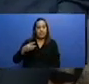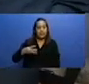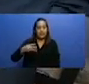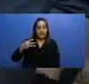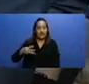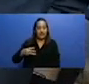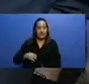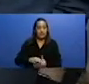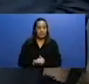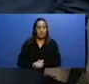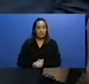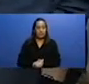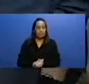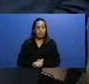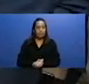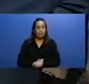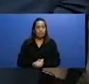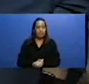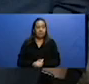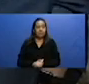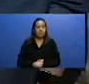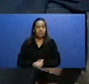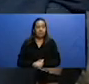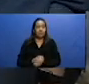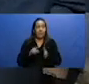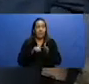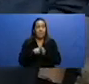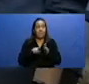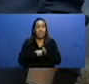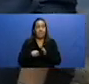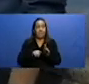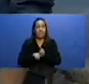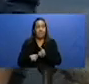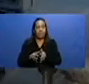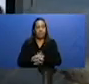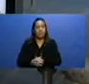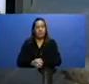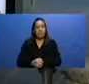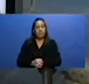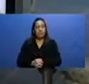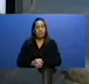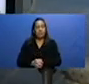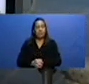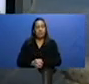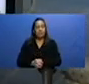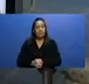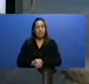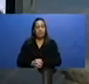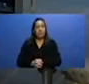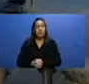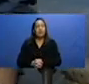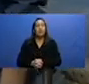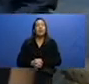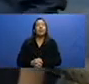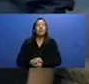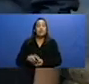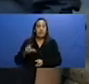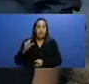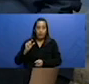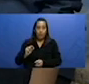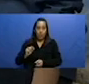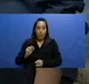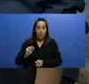lá das palavras, nós vamos responder a página 133. Número 1. Diga se é